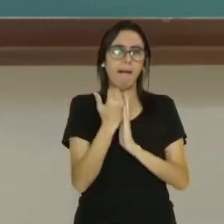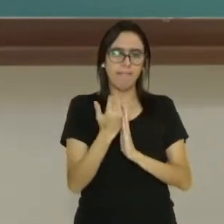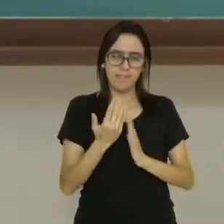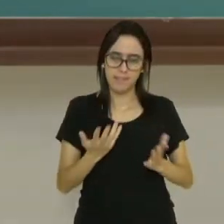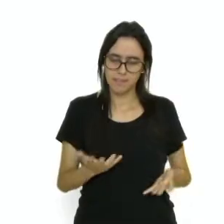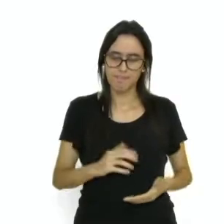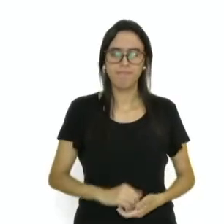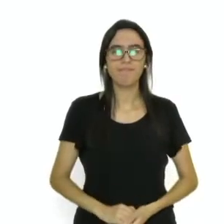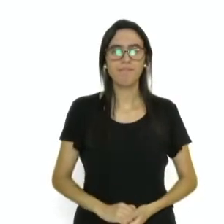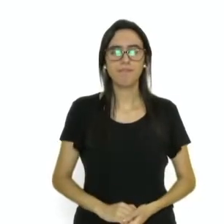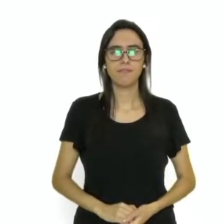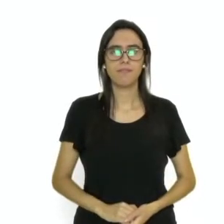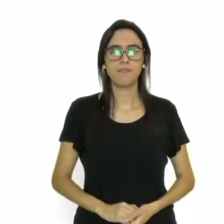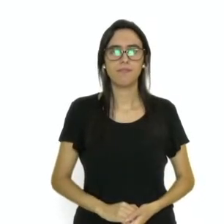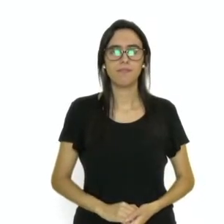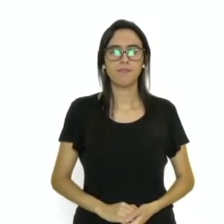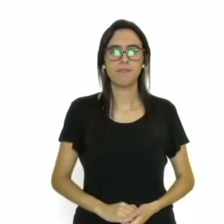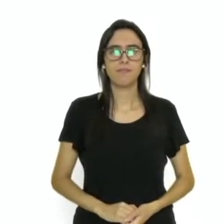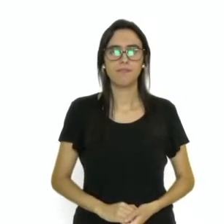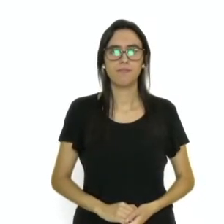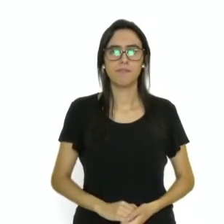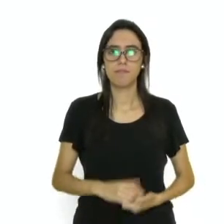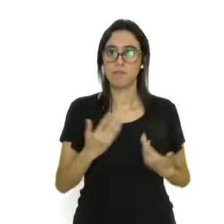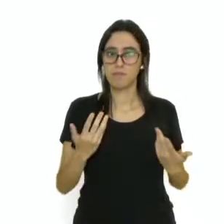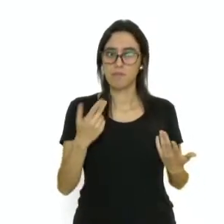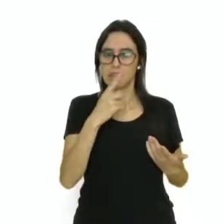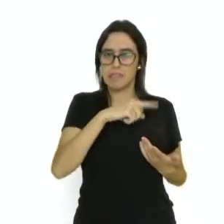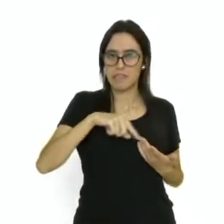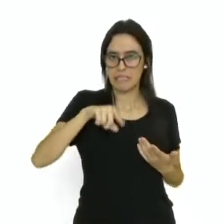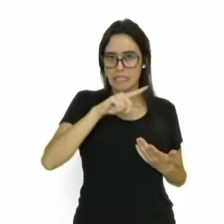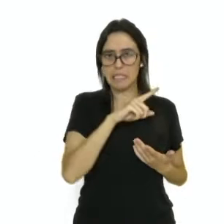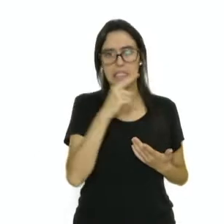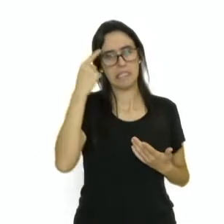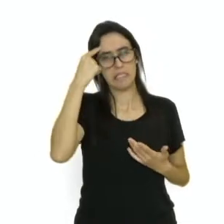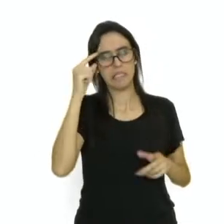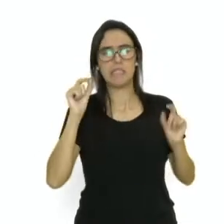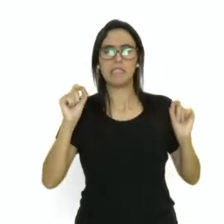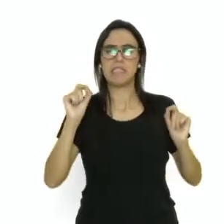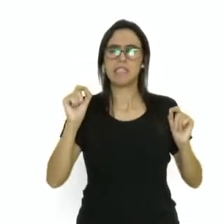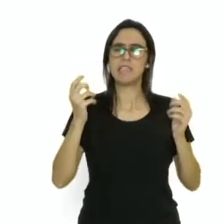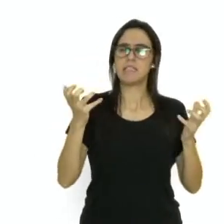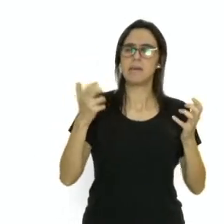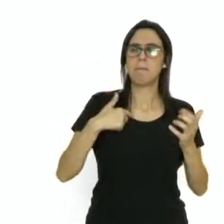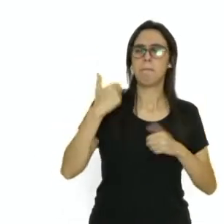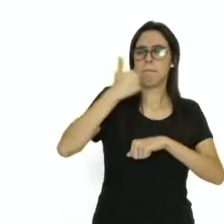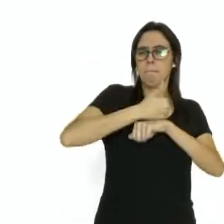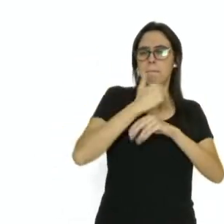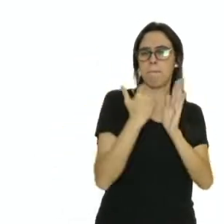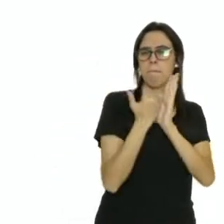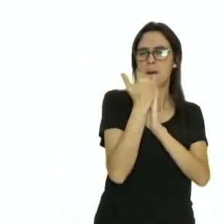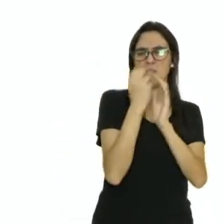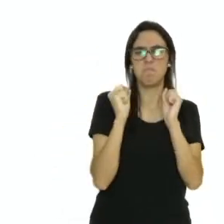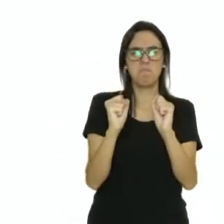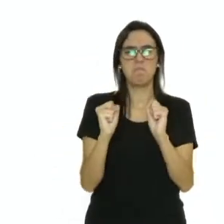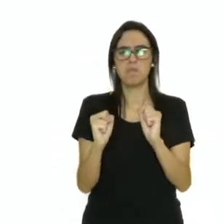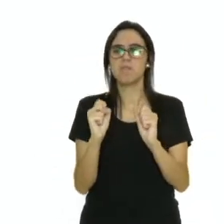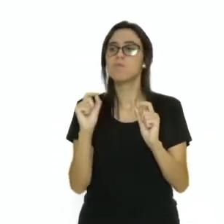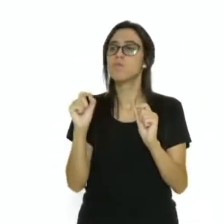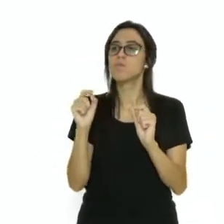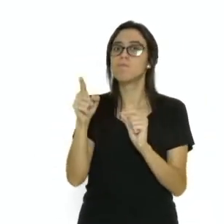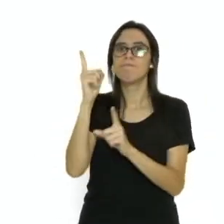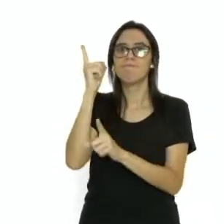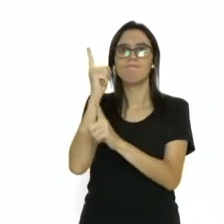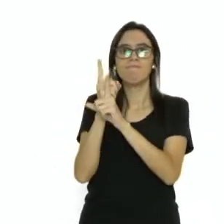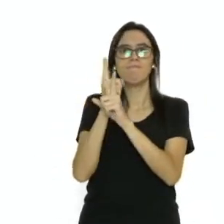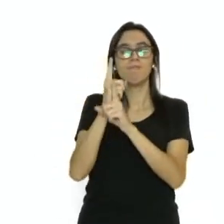ainda. O destino estabelecido nessa corrida, para ver quem conseguia mais poder, foram dois continentes, o